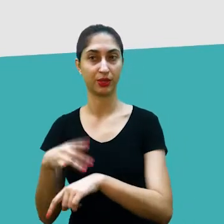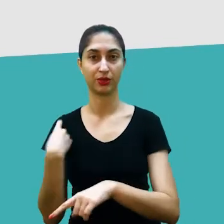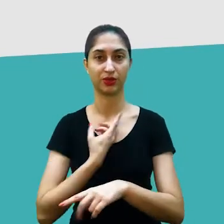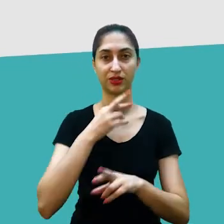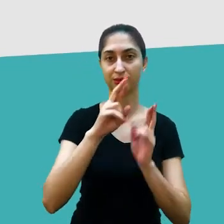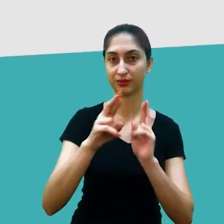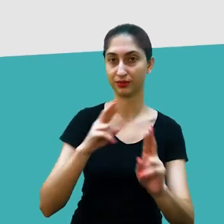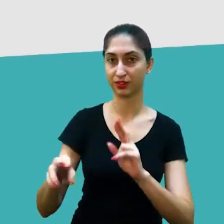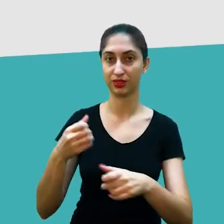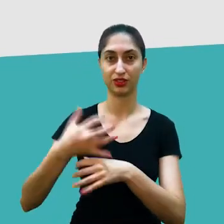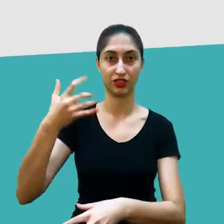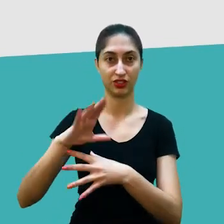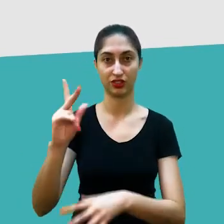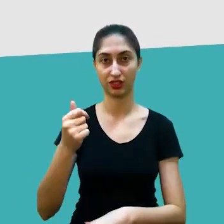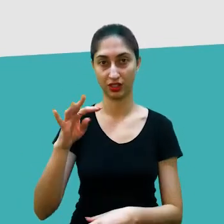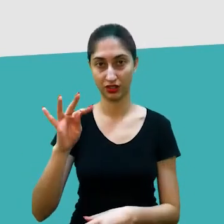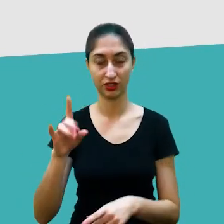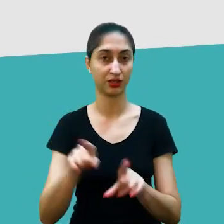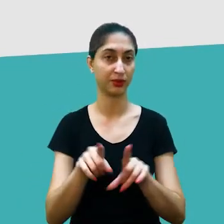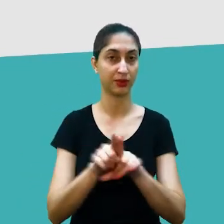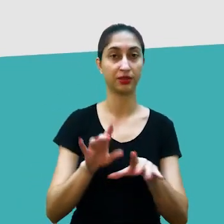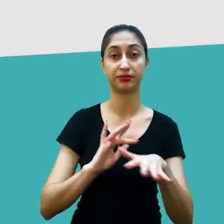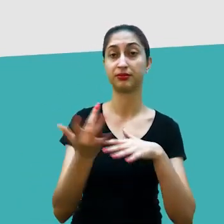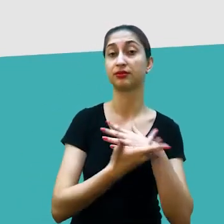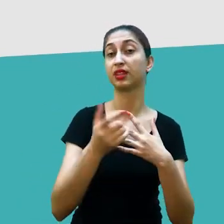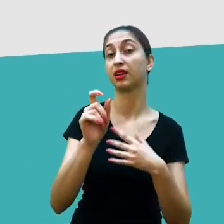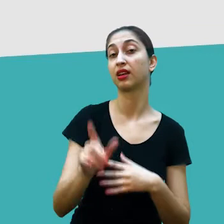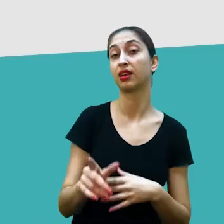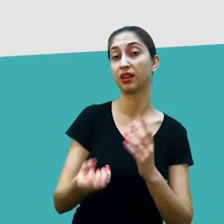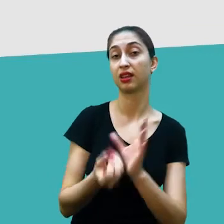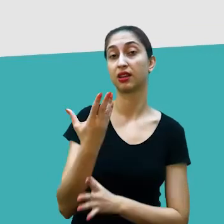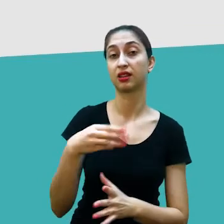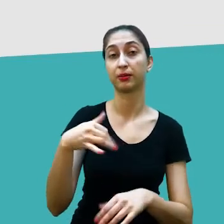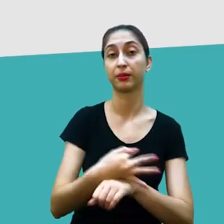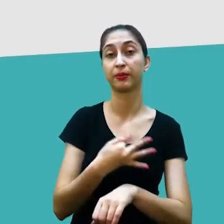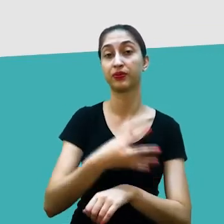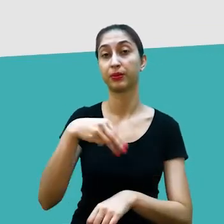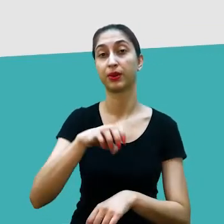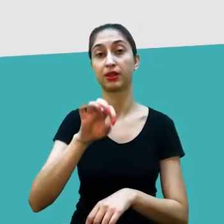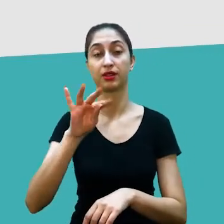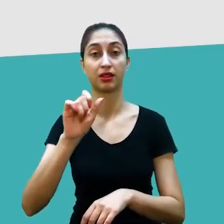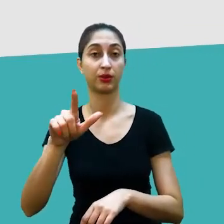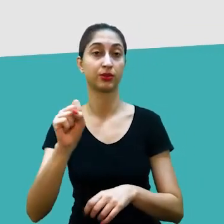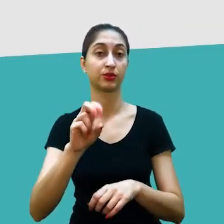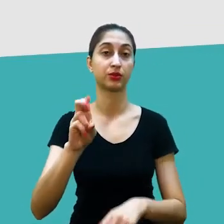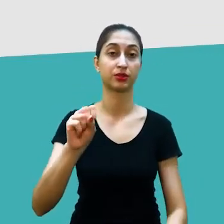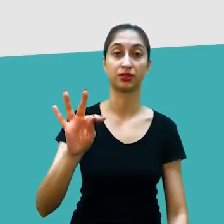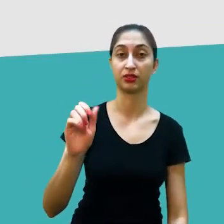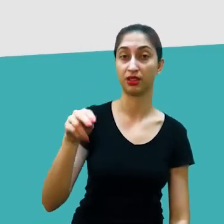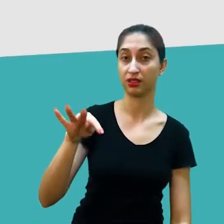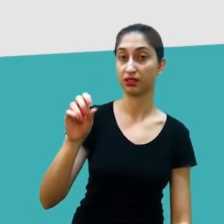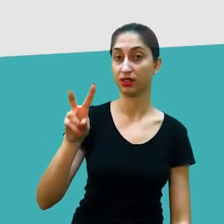nos nossos chats e nas nossas redes sociais é: quem produz metal sustentável? Quem produz couro sustentável? Quem produz